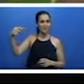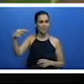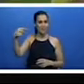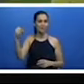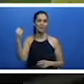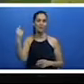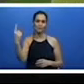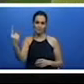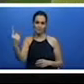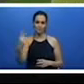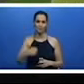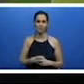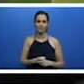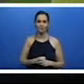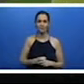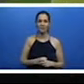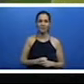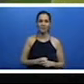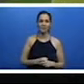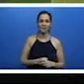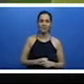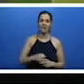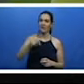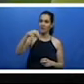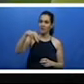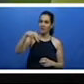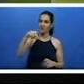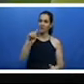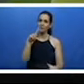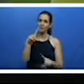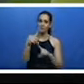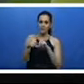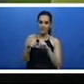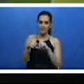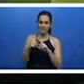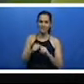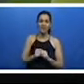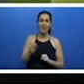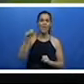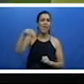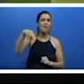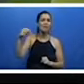ficaria n vezes n menos 1.